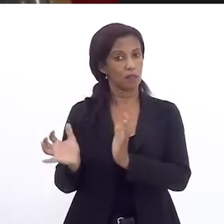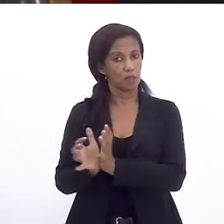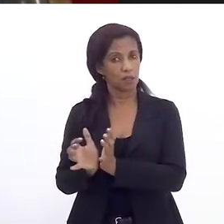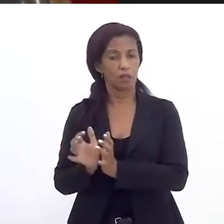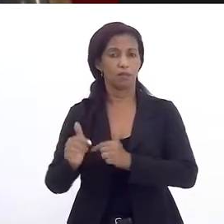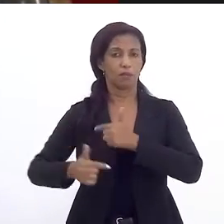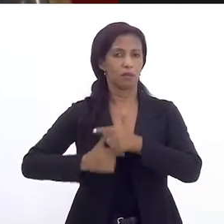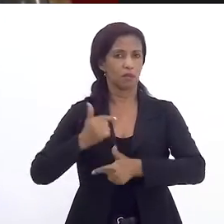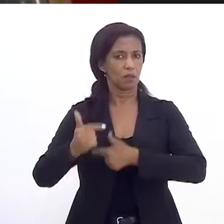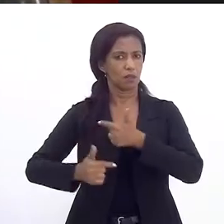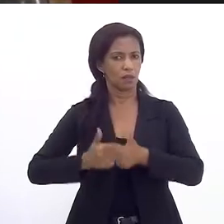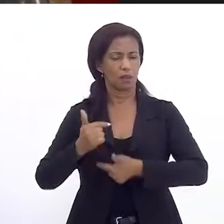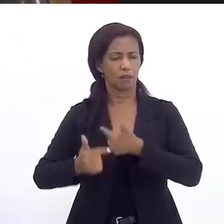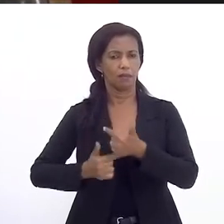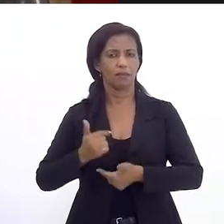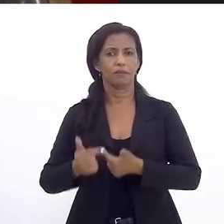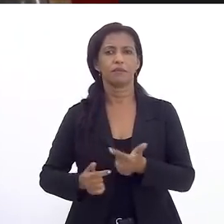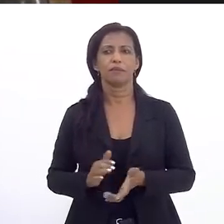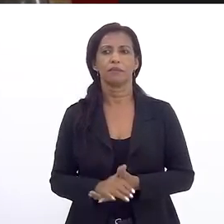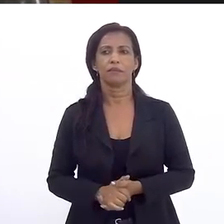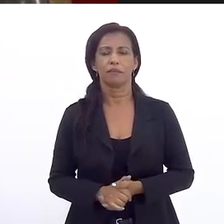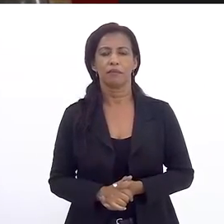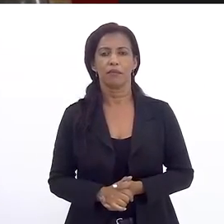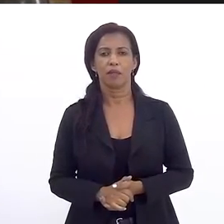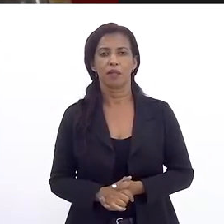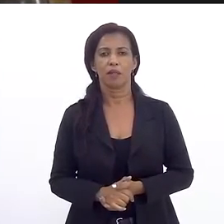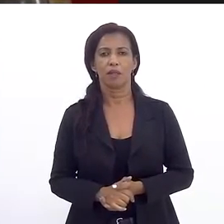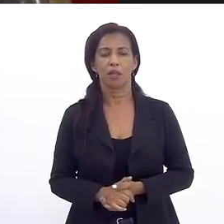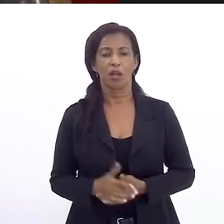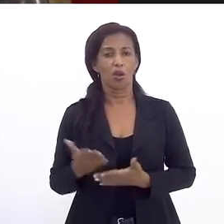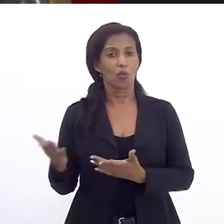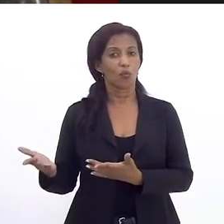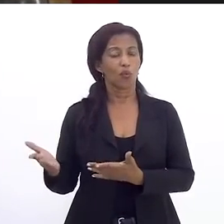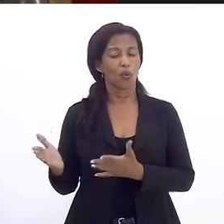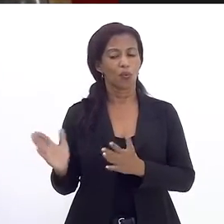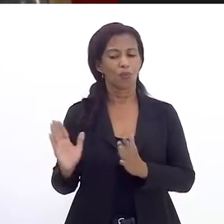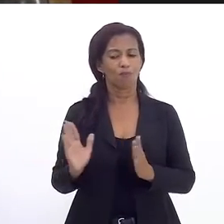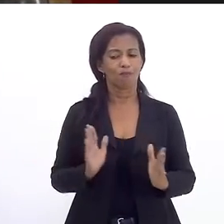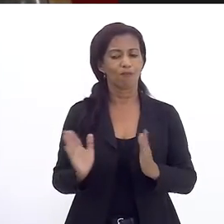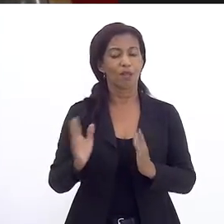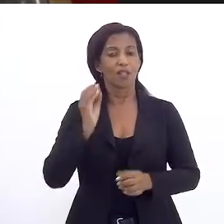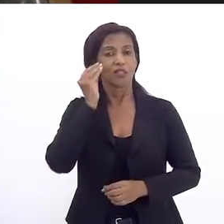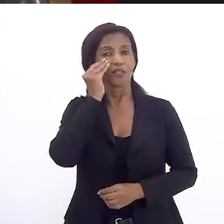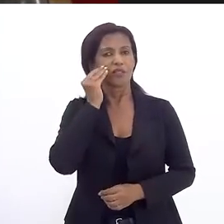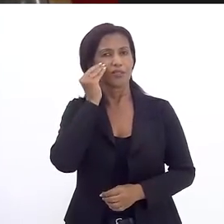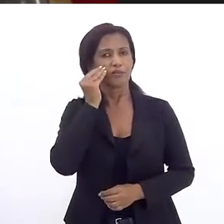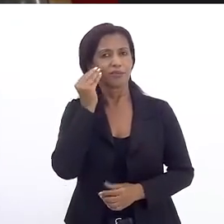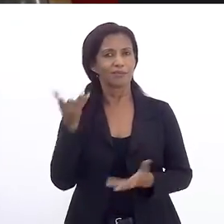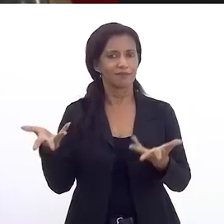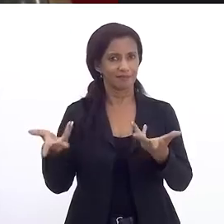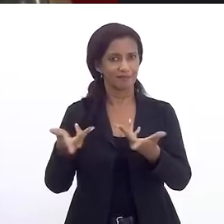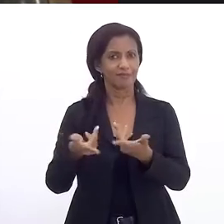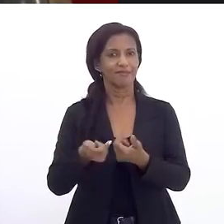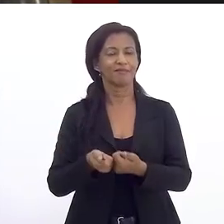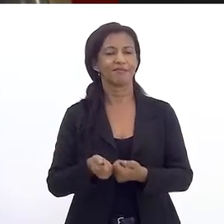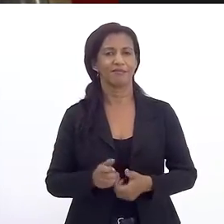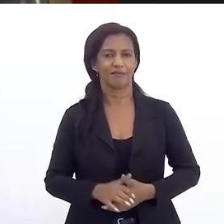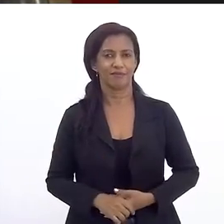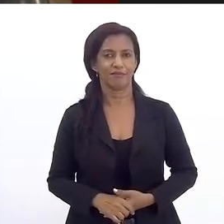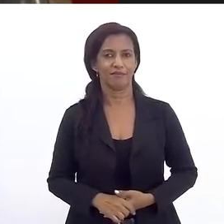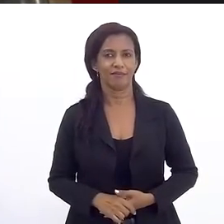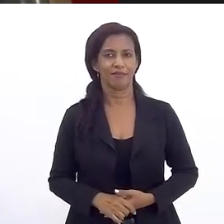desse período que eu estive à frente da minha cidade, com a minha equipe, trabalhando